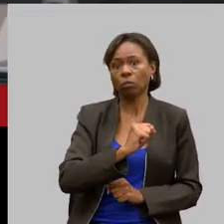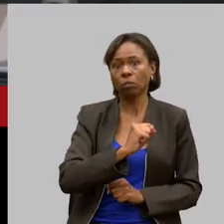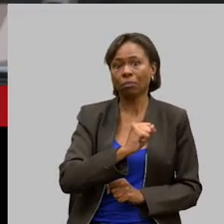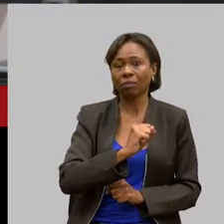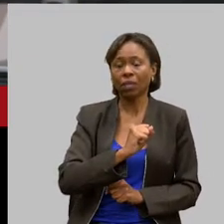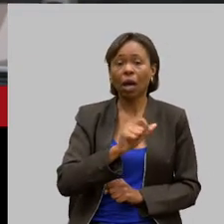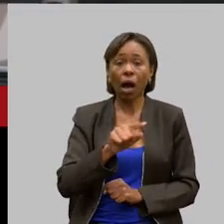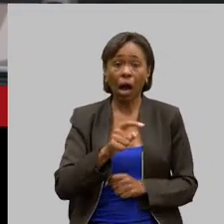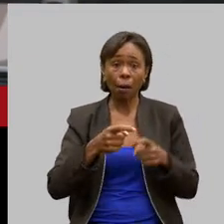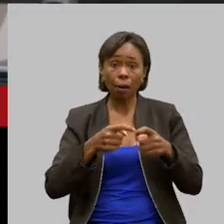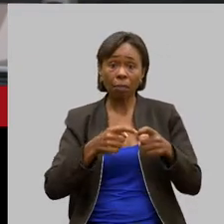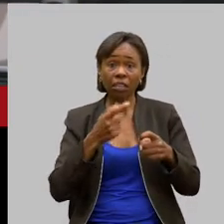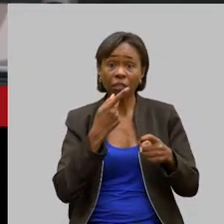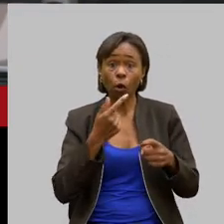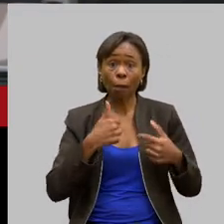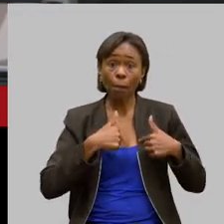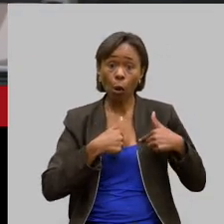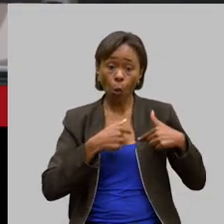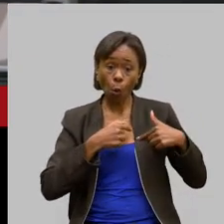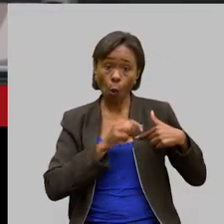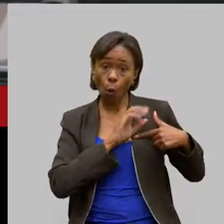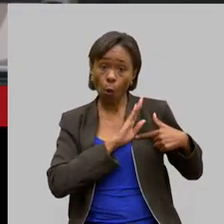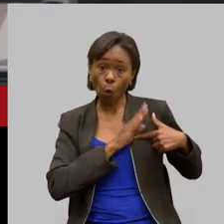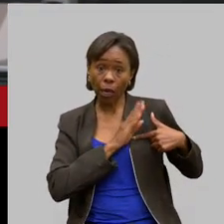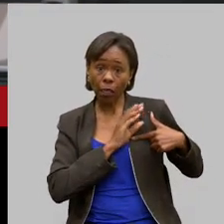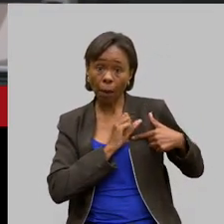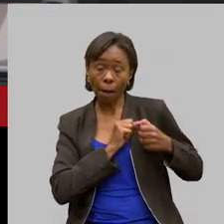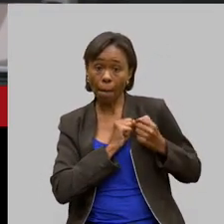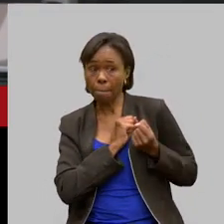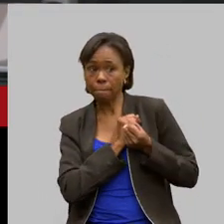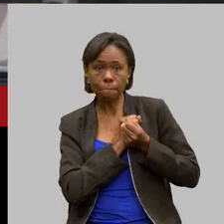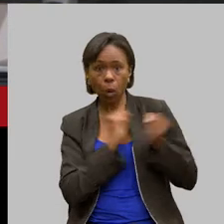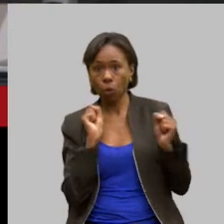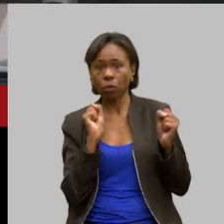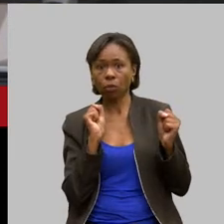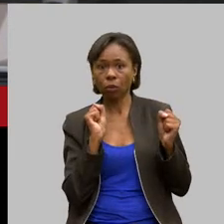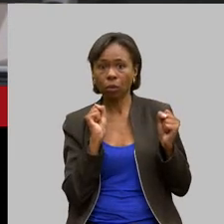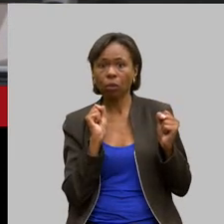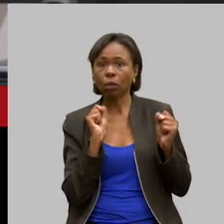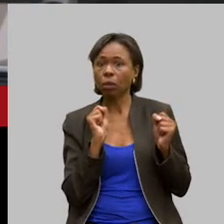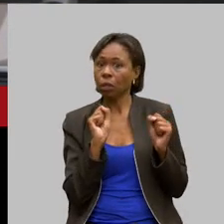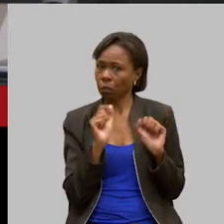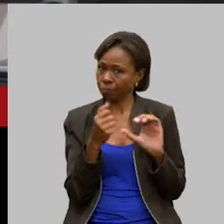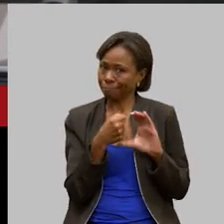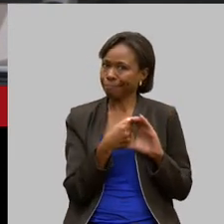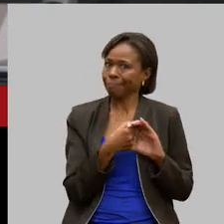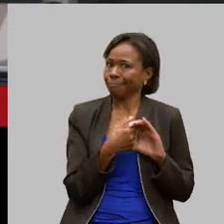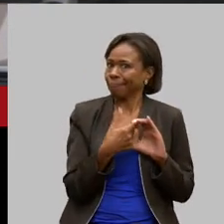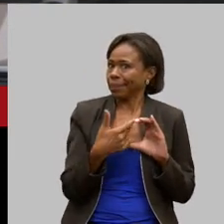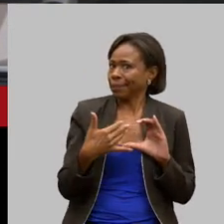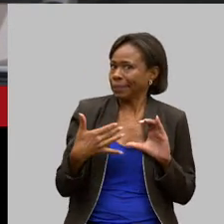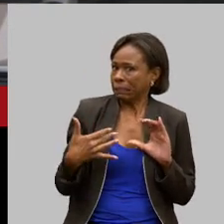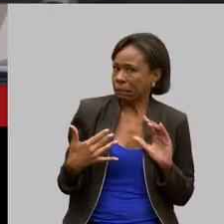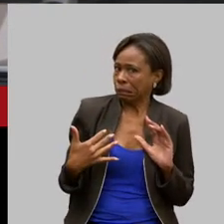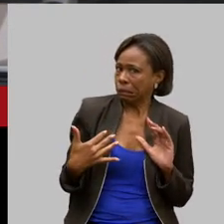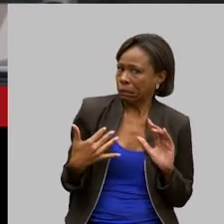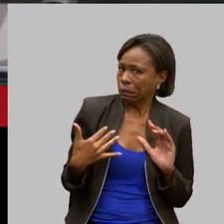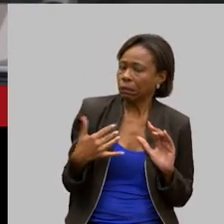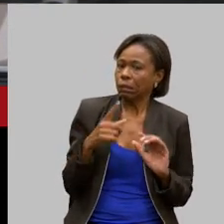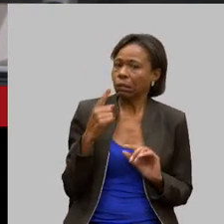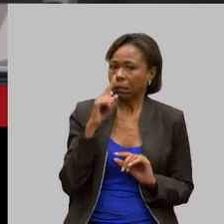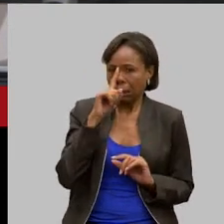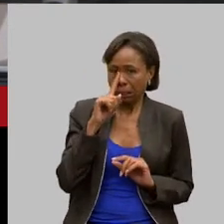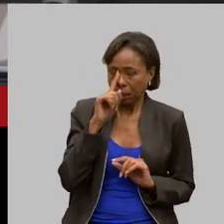coração explodiu que eu tinha os traços mas eu não voltei lá para poder é mas agora a minha